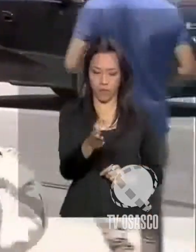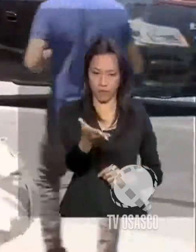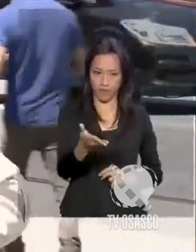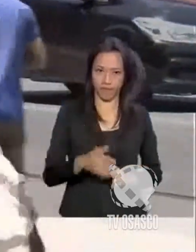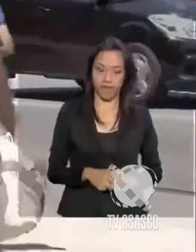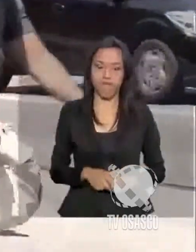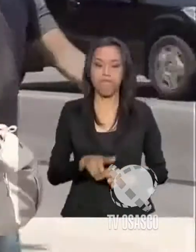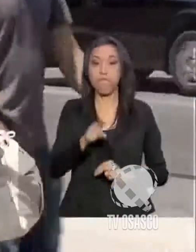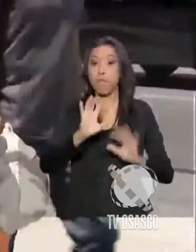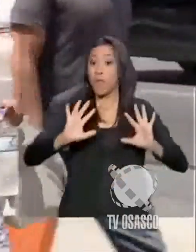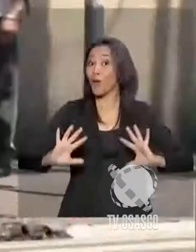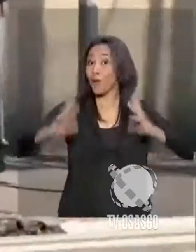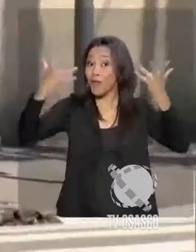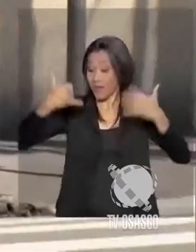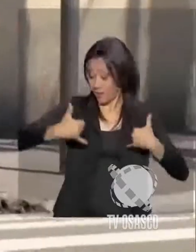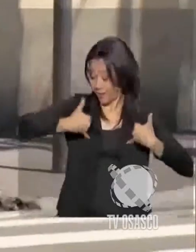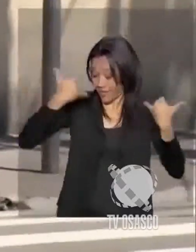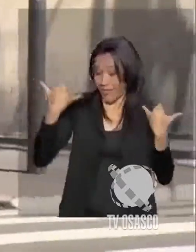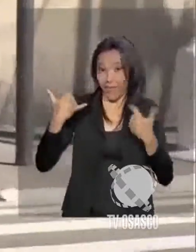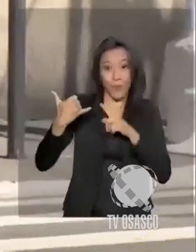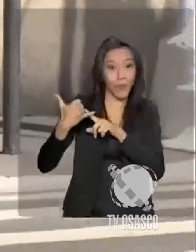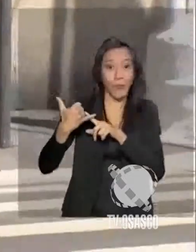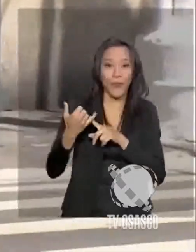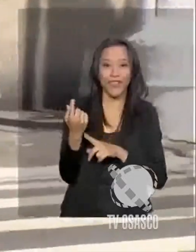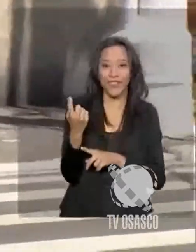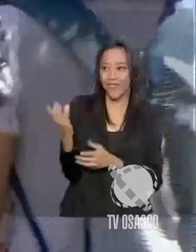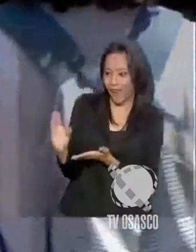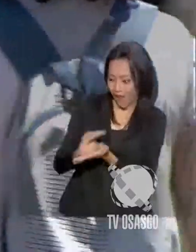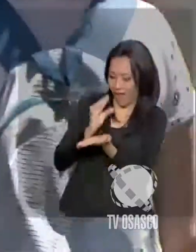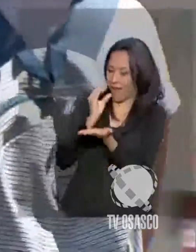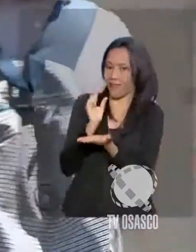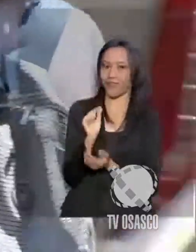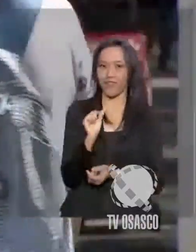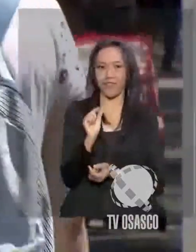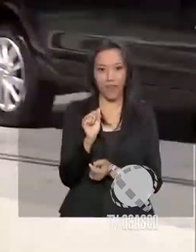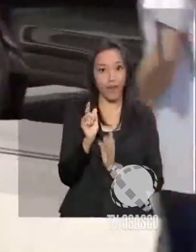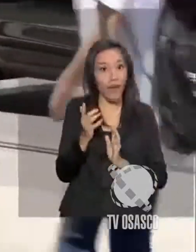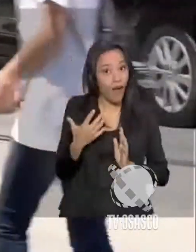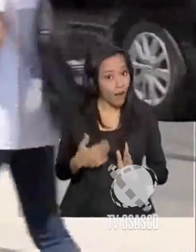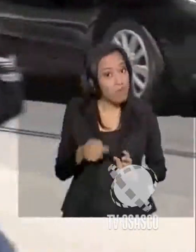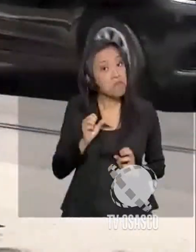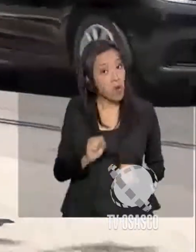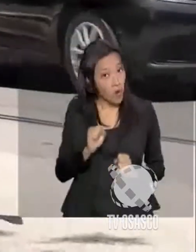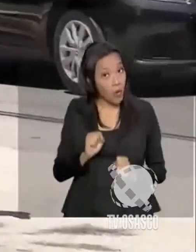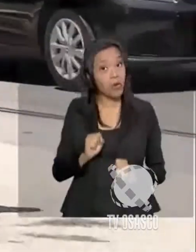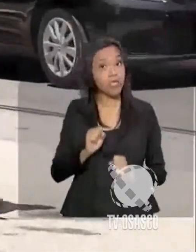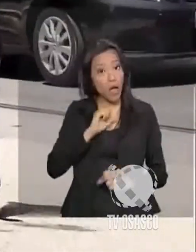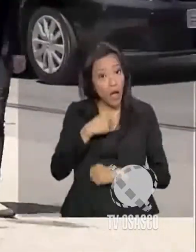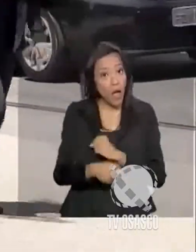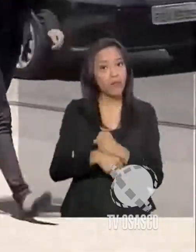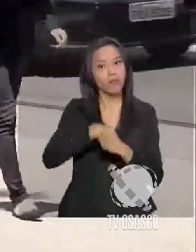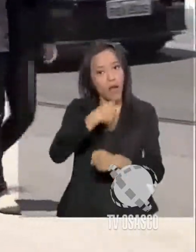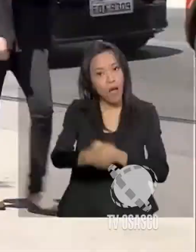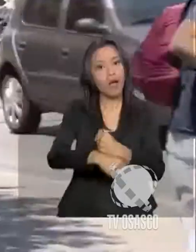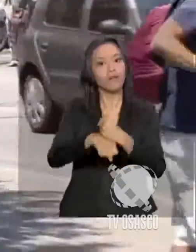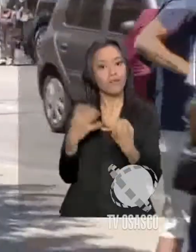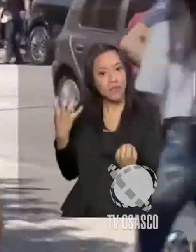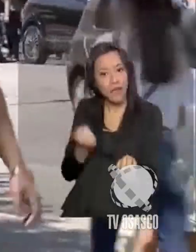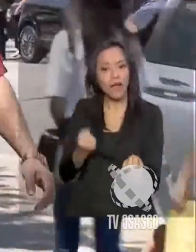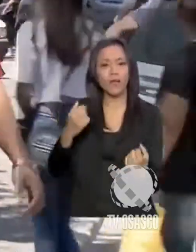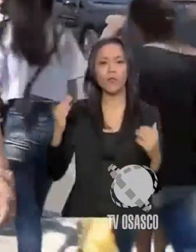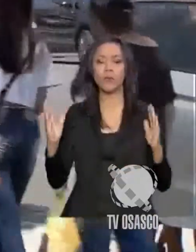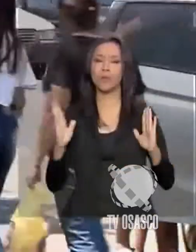Uma comemoração de aniversário com reforço no orçamento. O trabalhador pode optar por fazer saques anuais do fundo de garantia